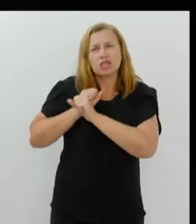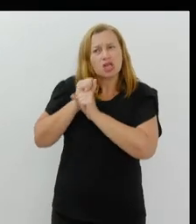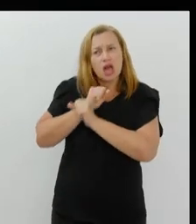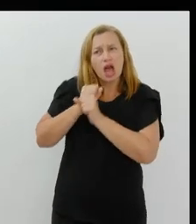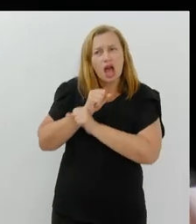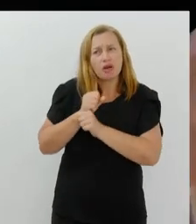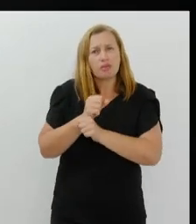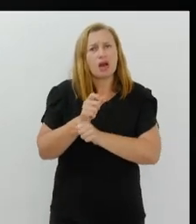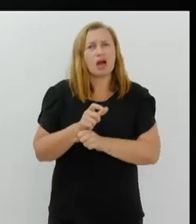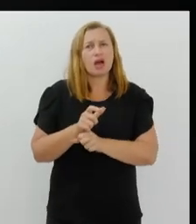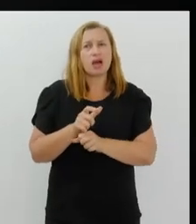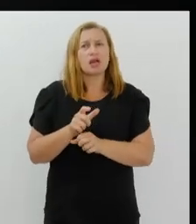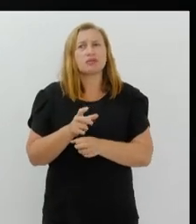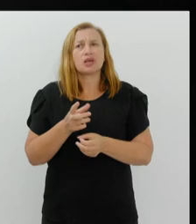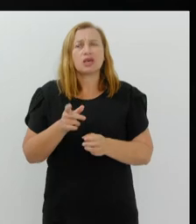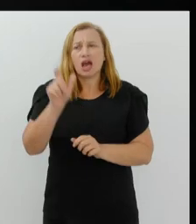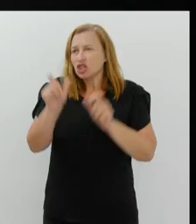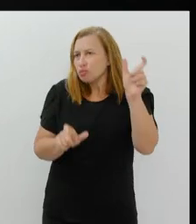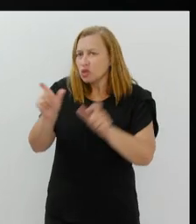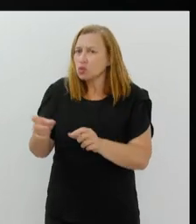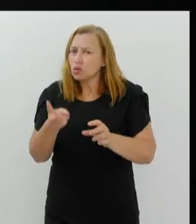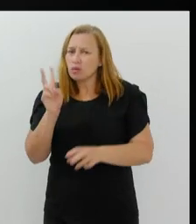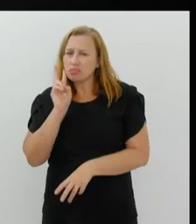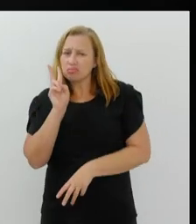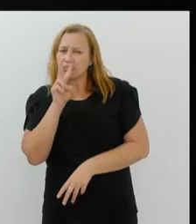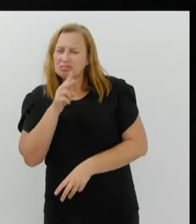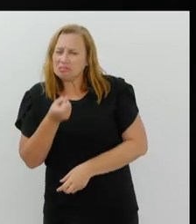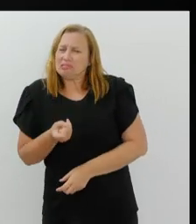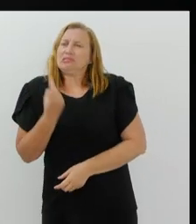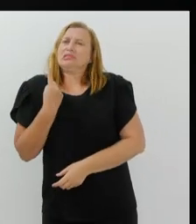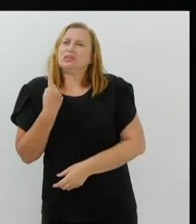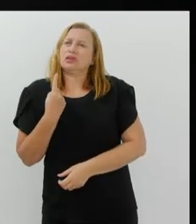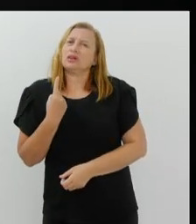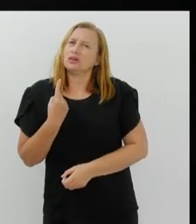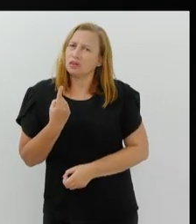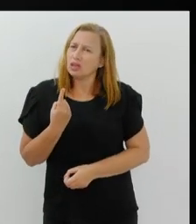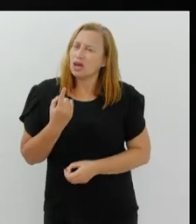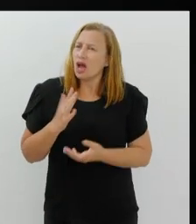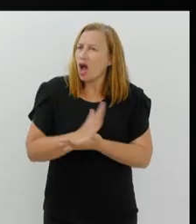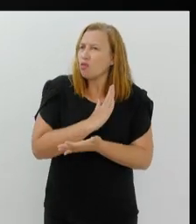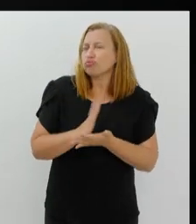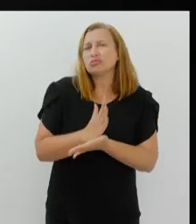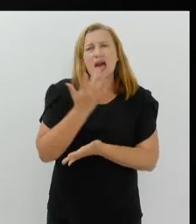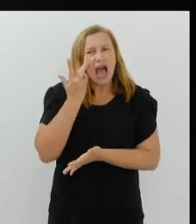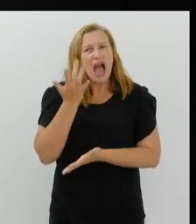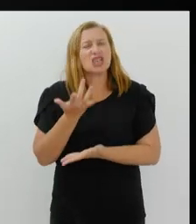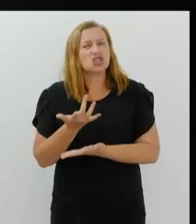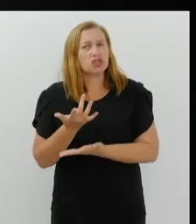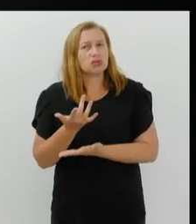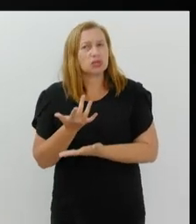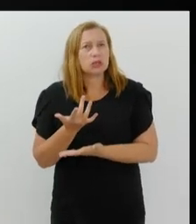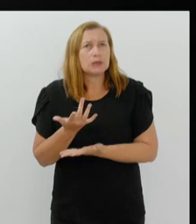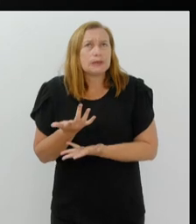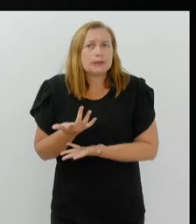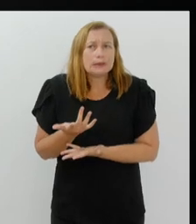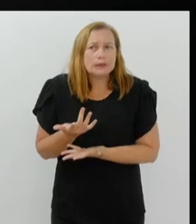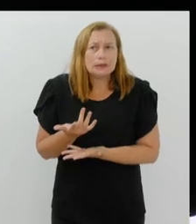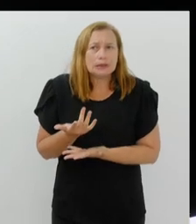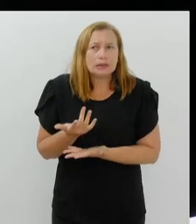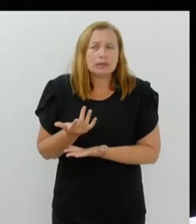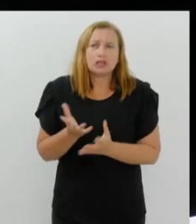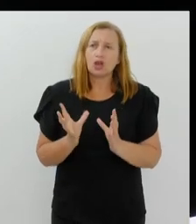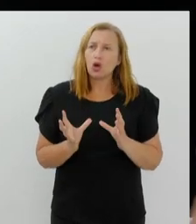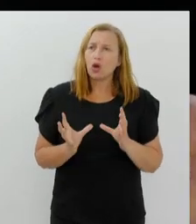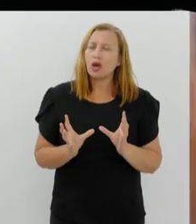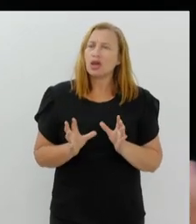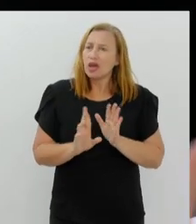as pessoas meio que olhavam a rainha de bateria com uma certa estranheza, alguns ainda acham, e eu acho também muito pertinente, que